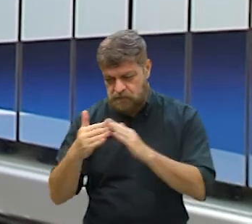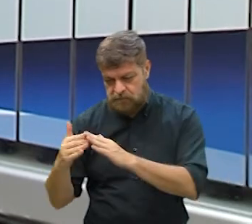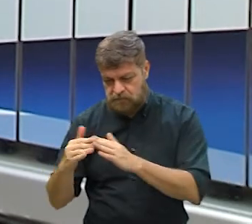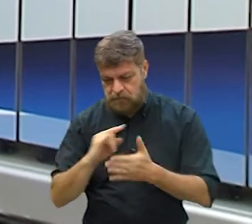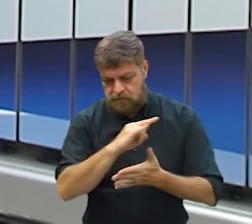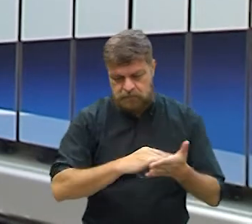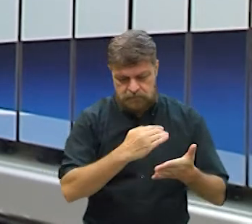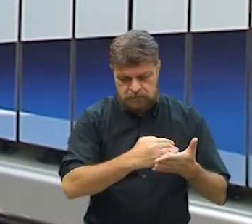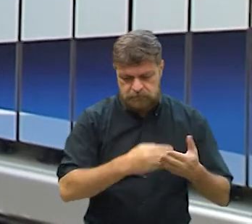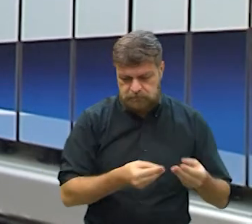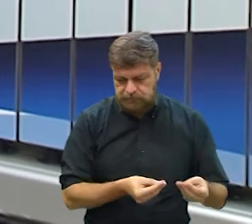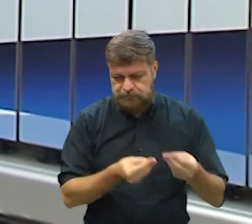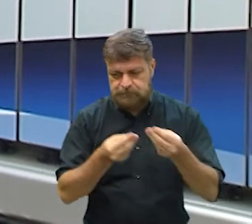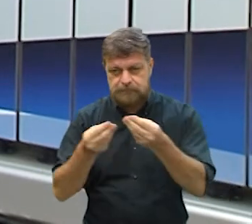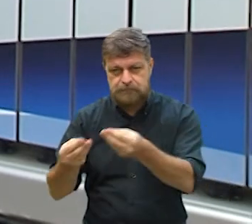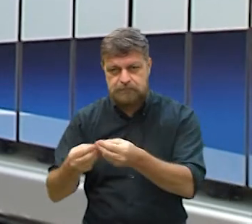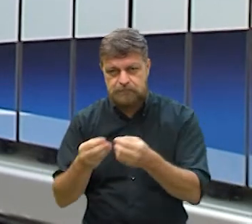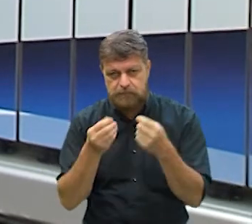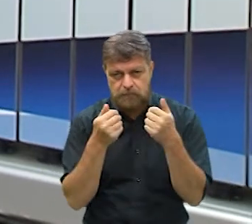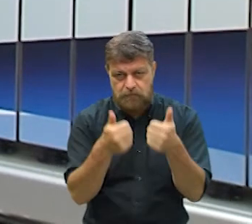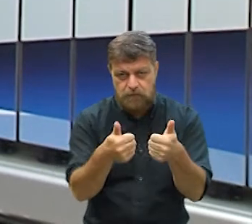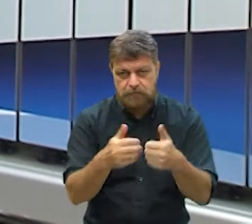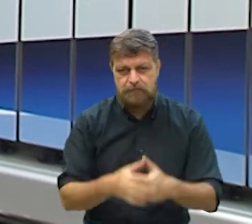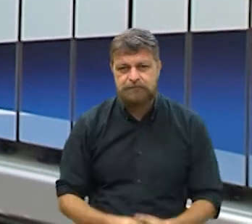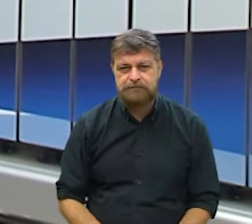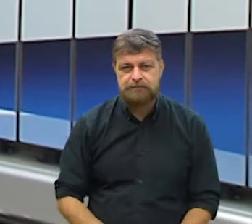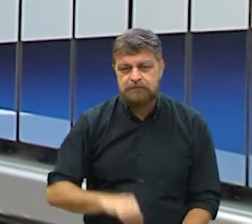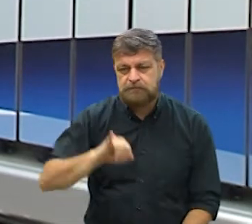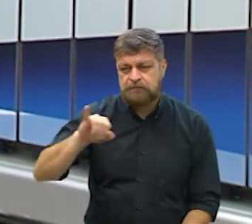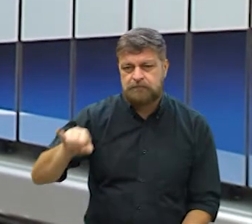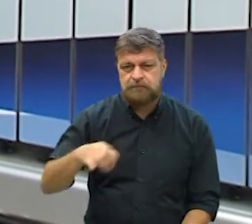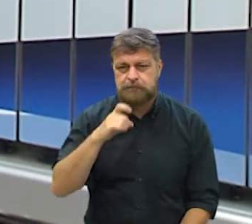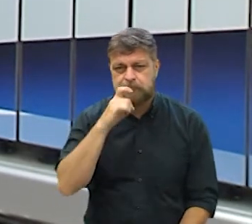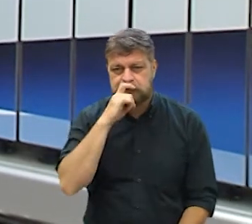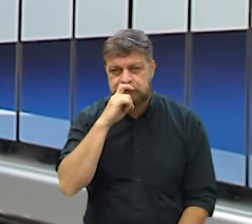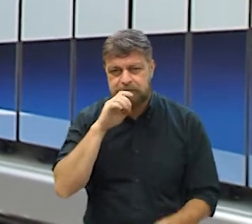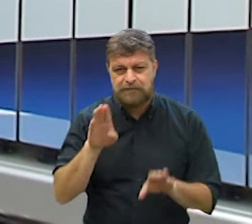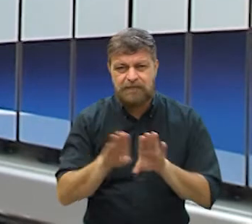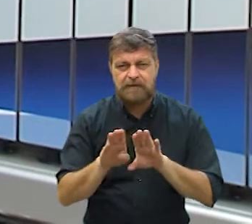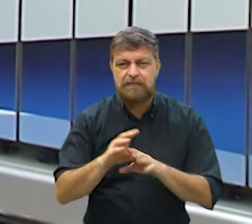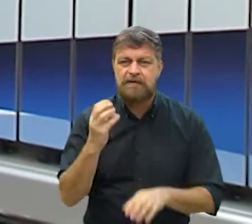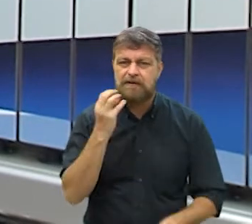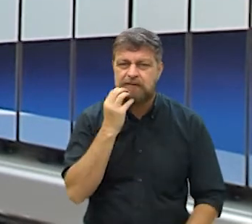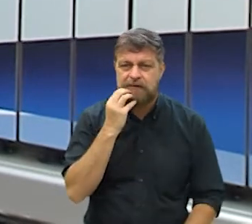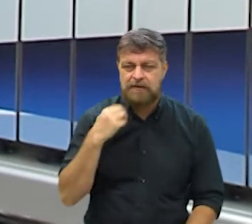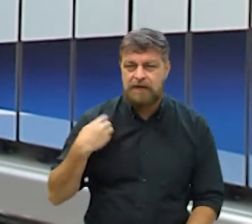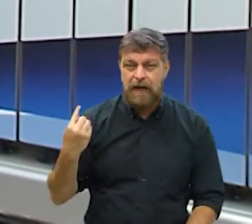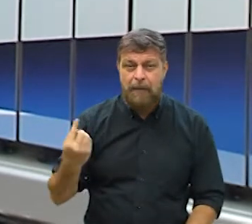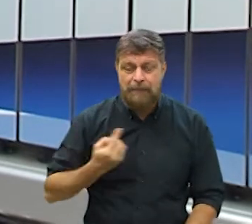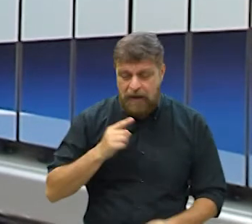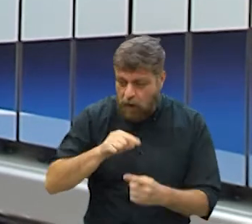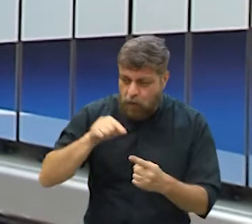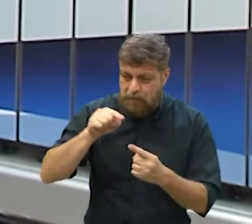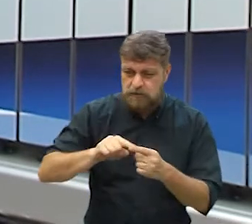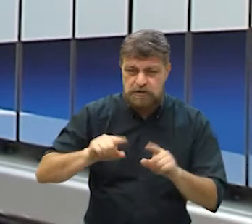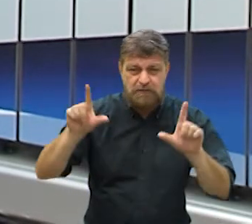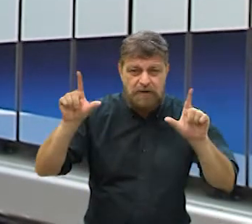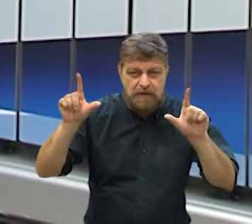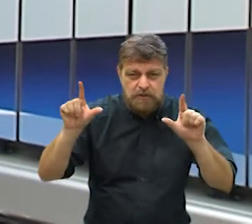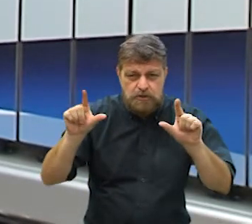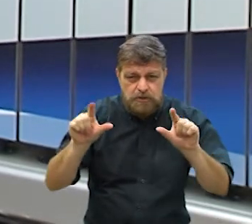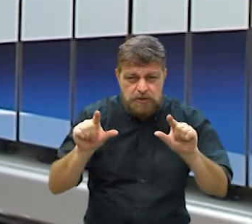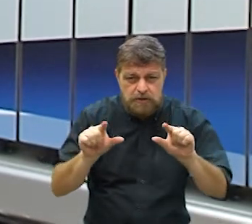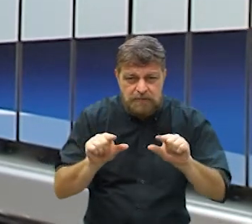e a compreensão disso aí, tá bom? Schneider e Igor Diego, né, para tentar minimizar